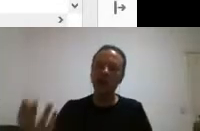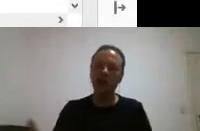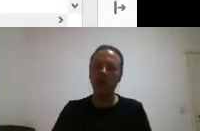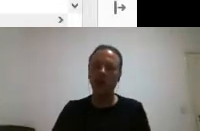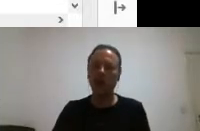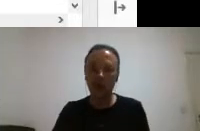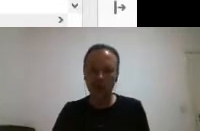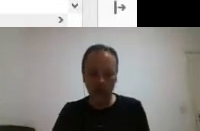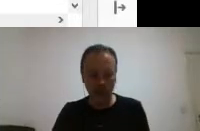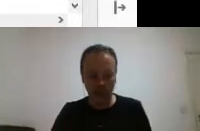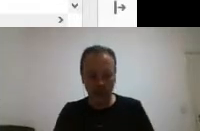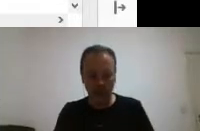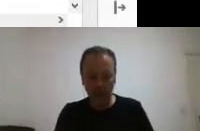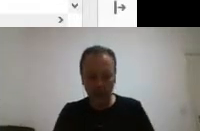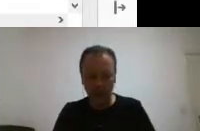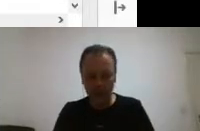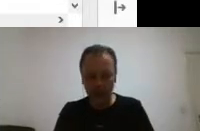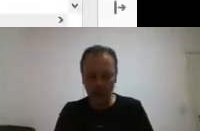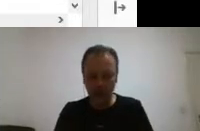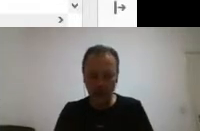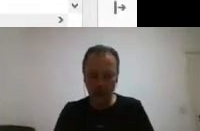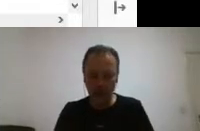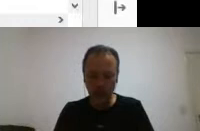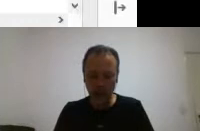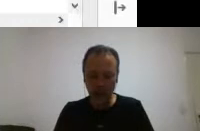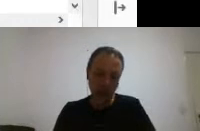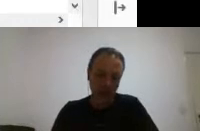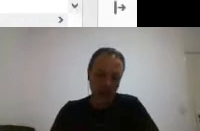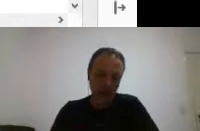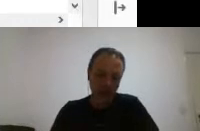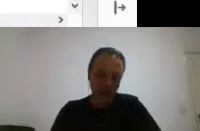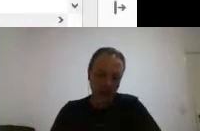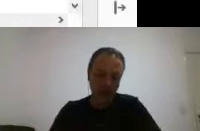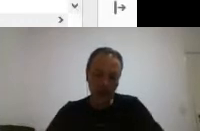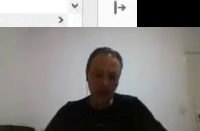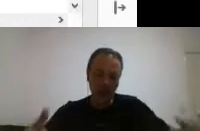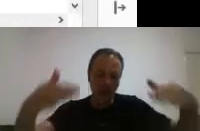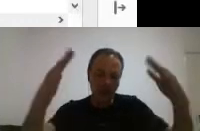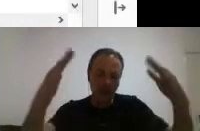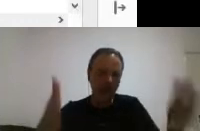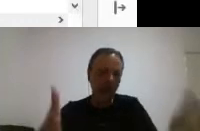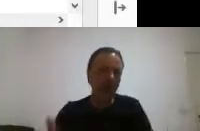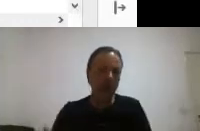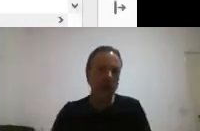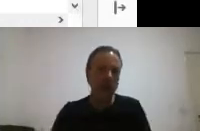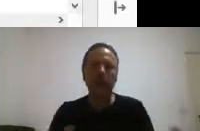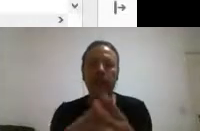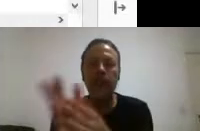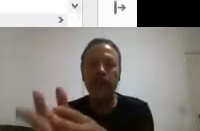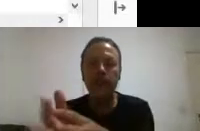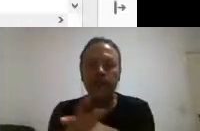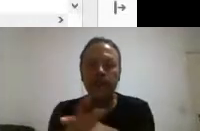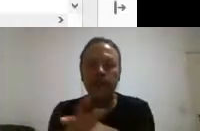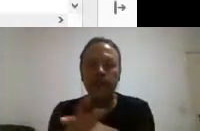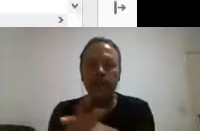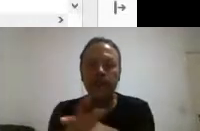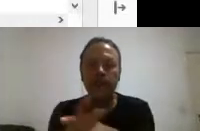depois eu vou alocando esses atributos em cada entidade. Automaticamente a entidade vai se formando. Não